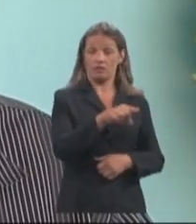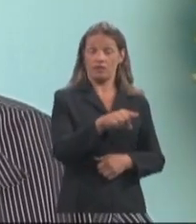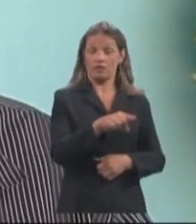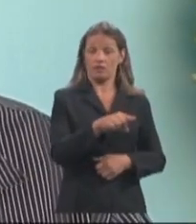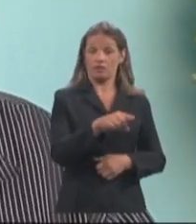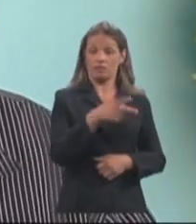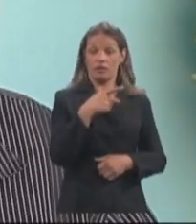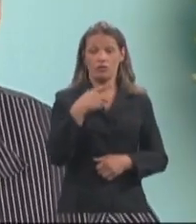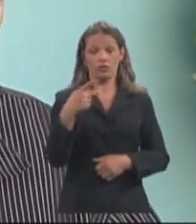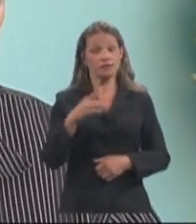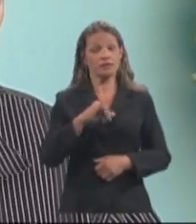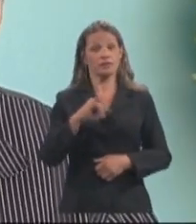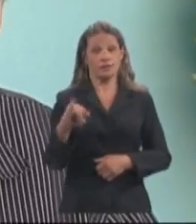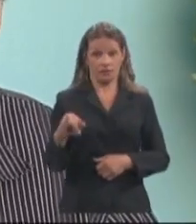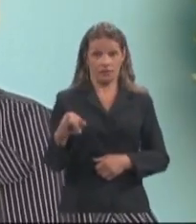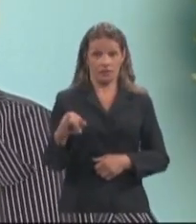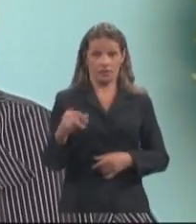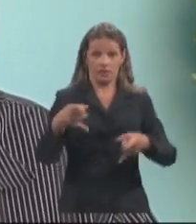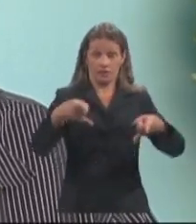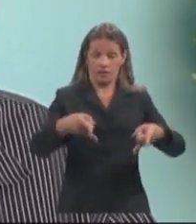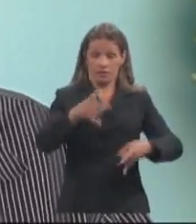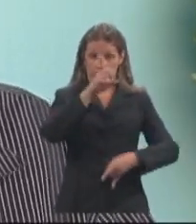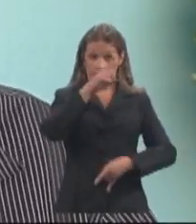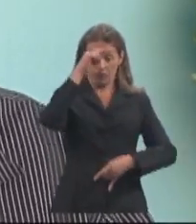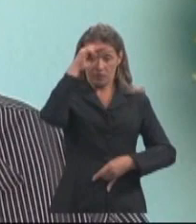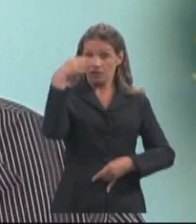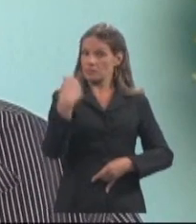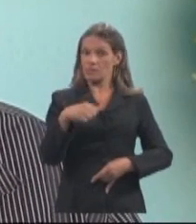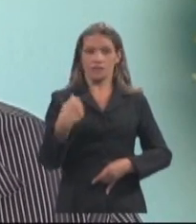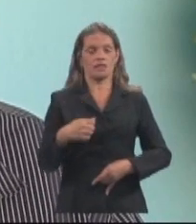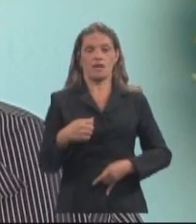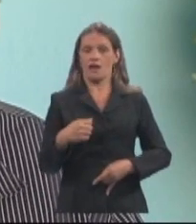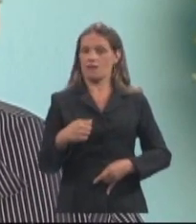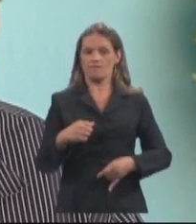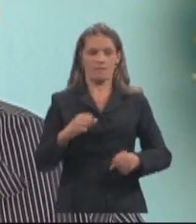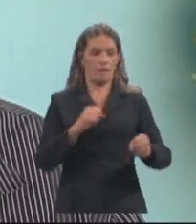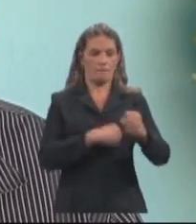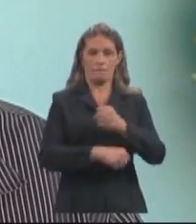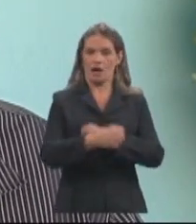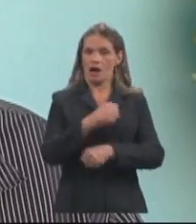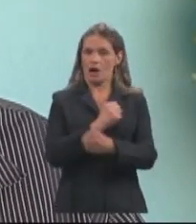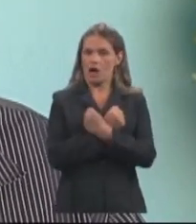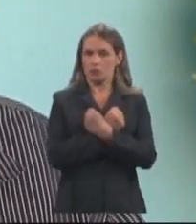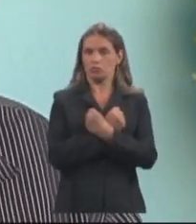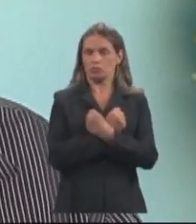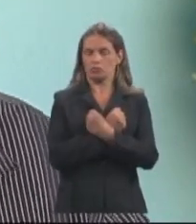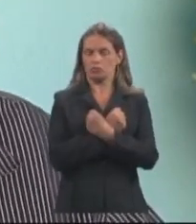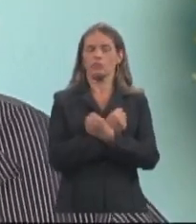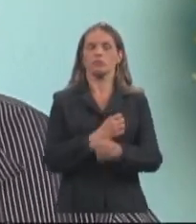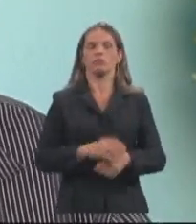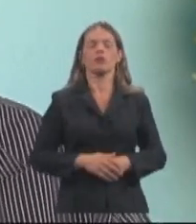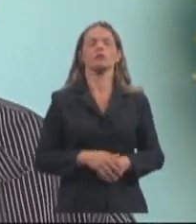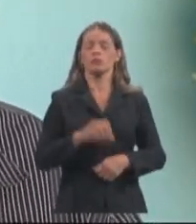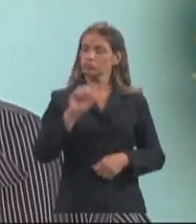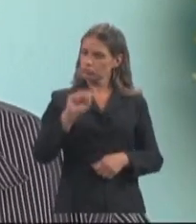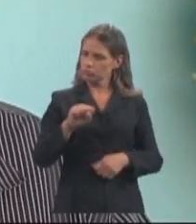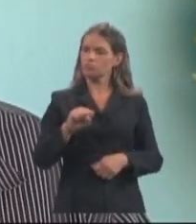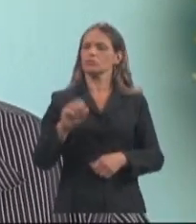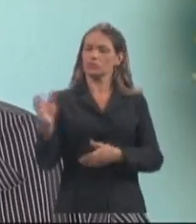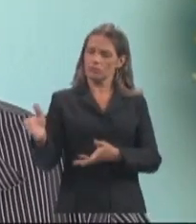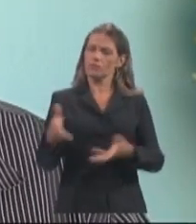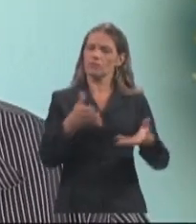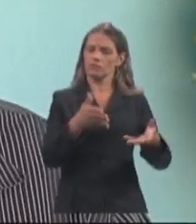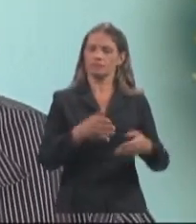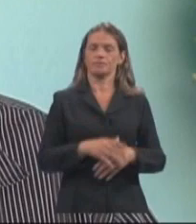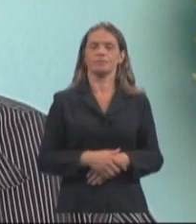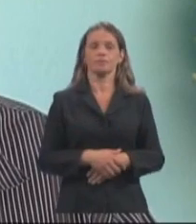chegou e disse para eles se vocês for me internar vocês vão ter que me levar na marra entendeu aí os caras então nós vamos ter que te levar na